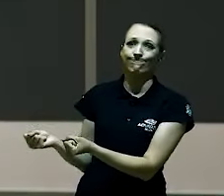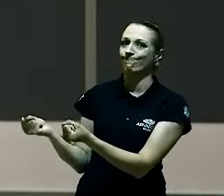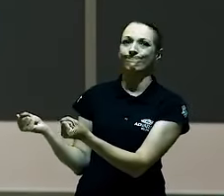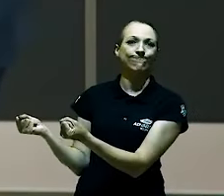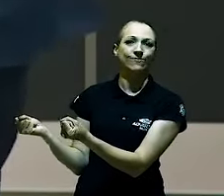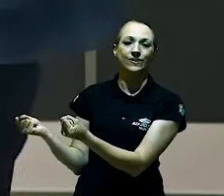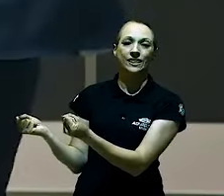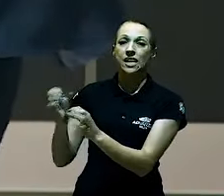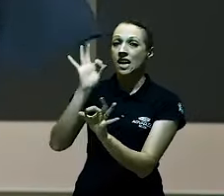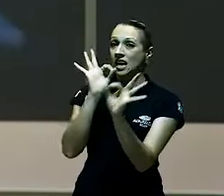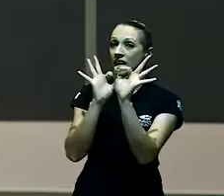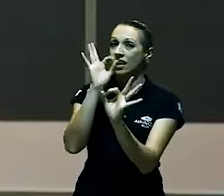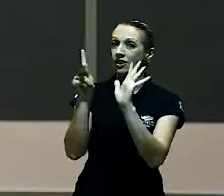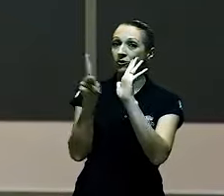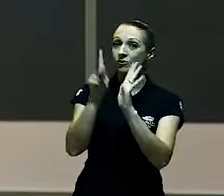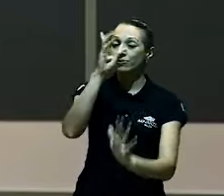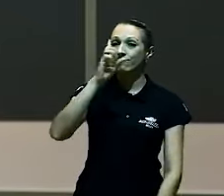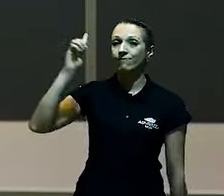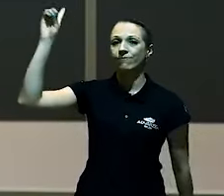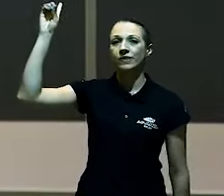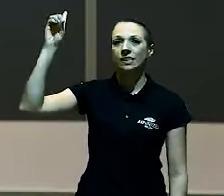chamado, mas ele quer viajar 3 anos.